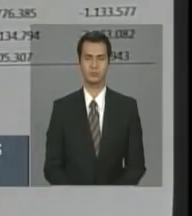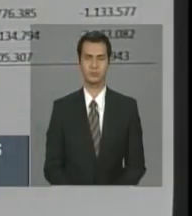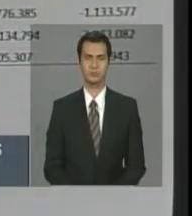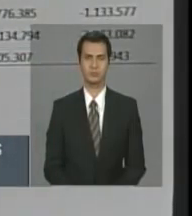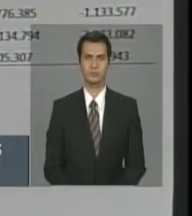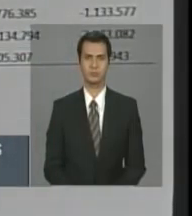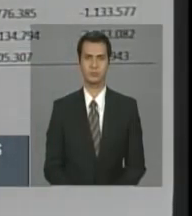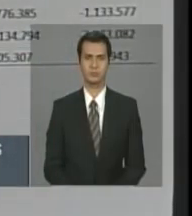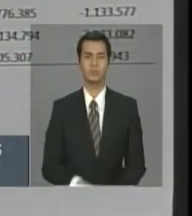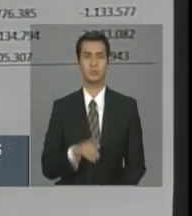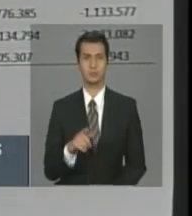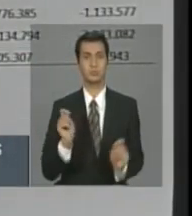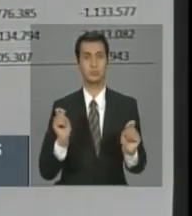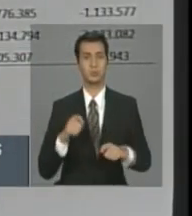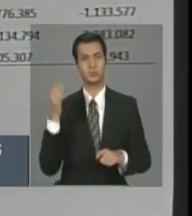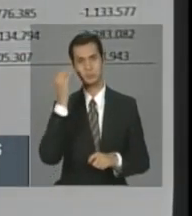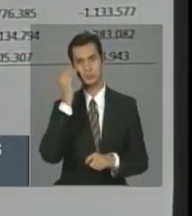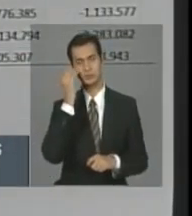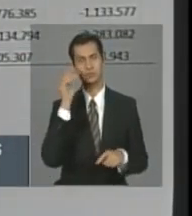Indicador.